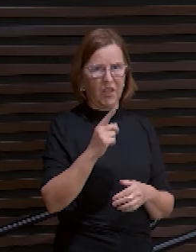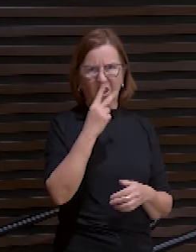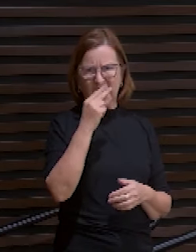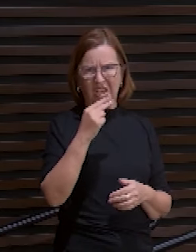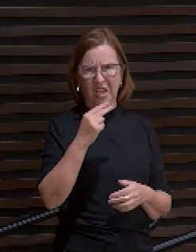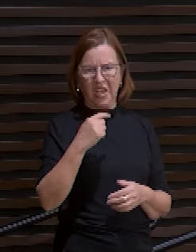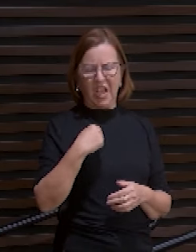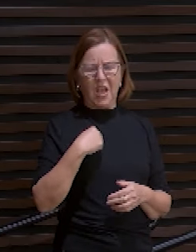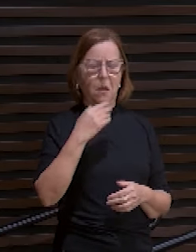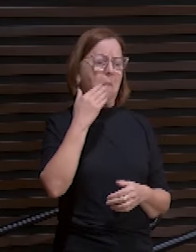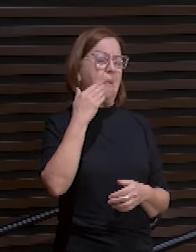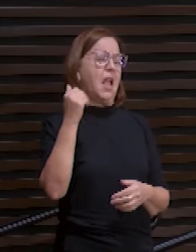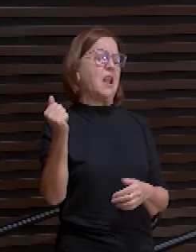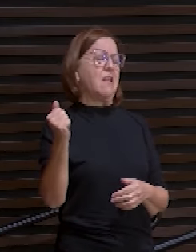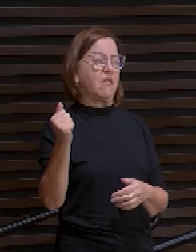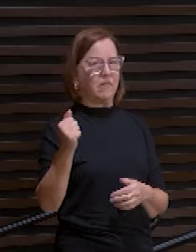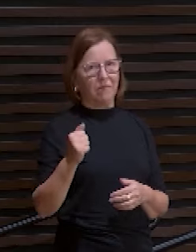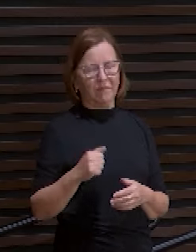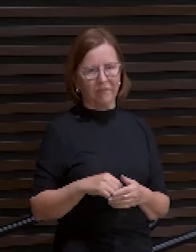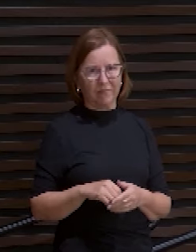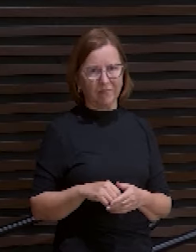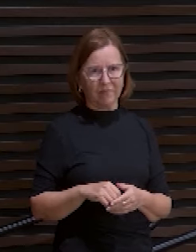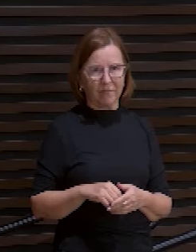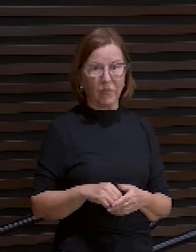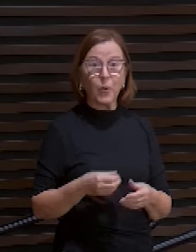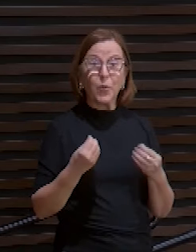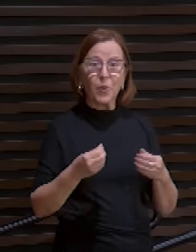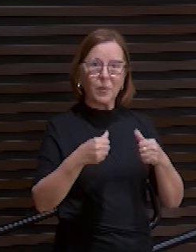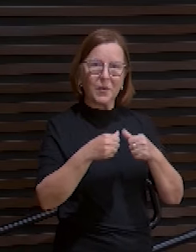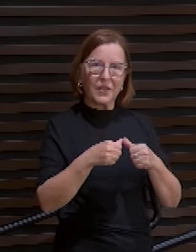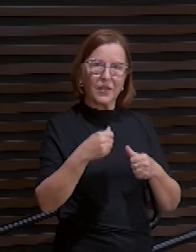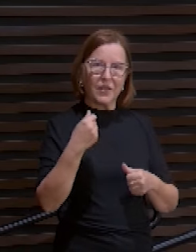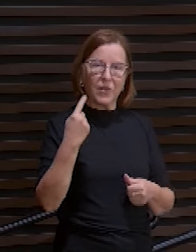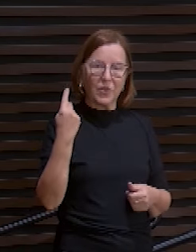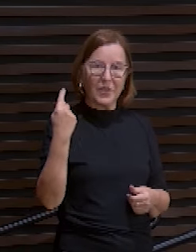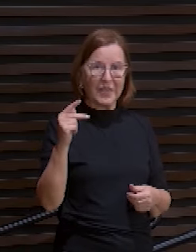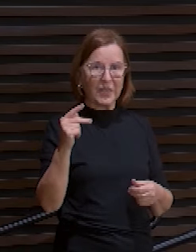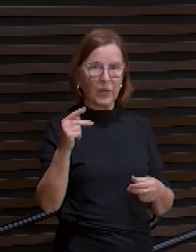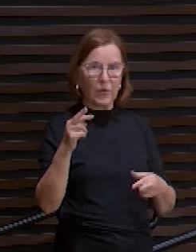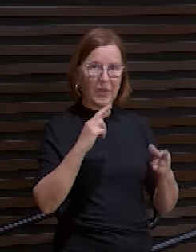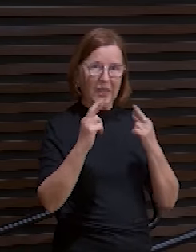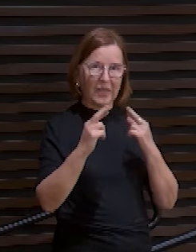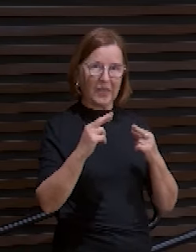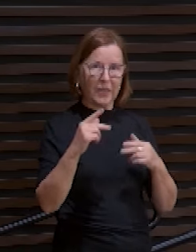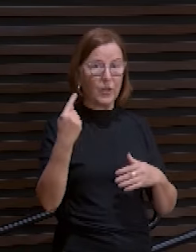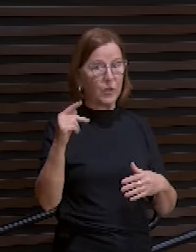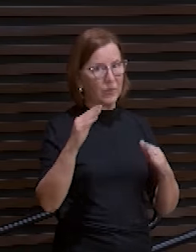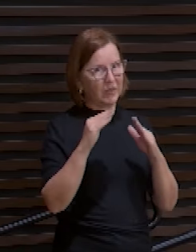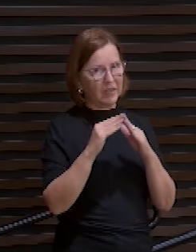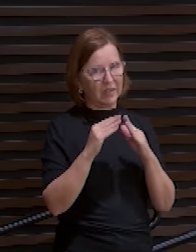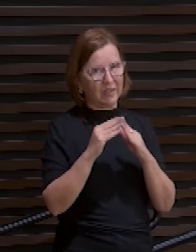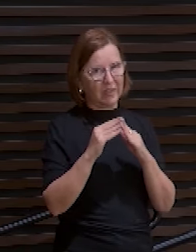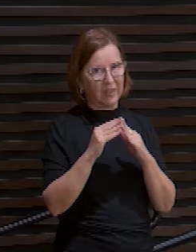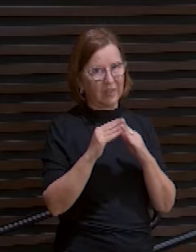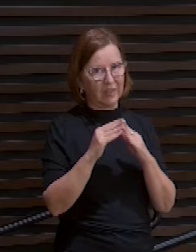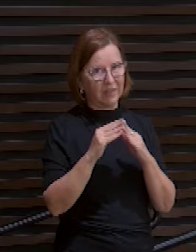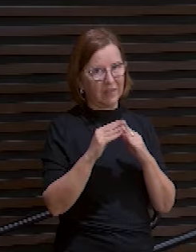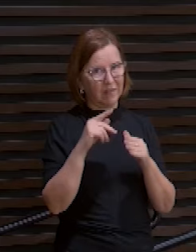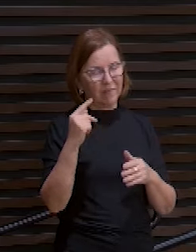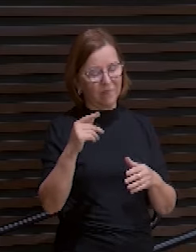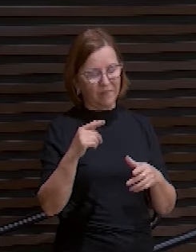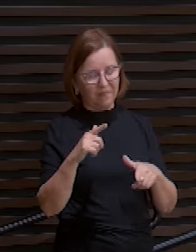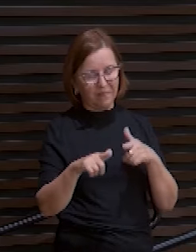outros Como que está o seu relacionamento em casa no